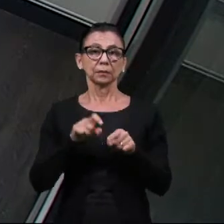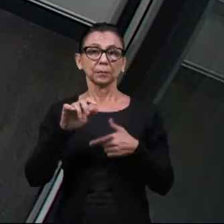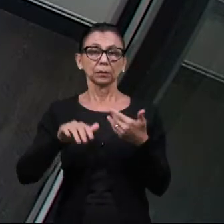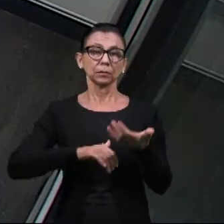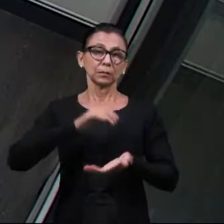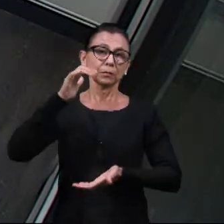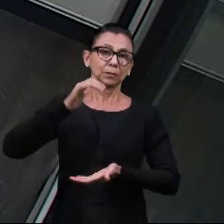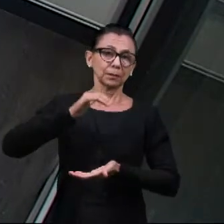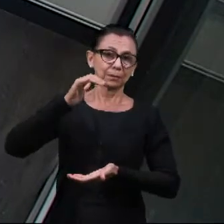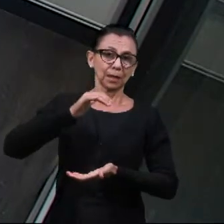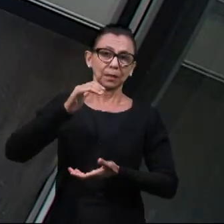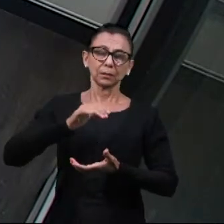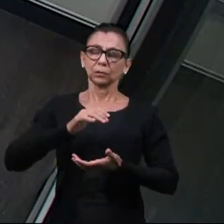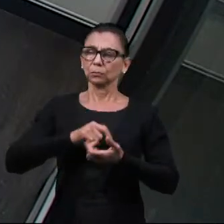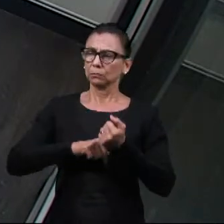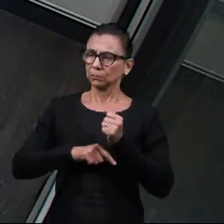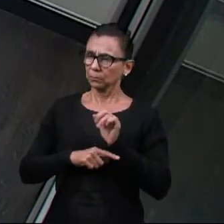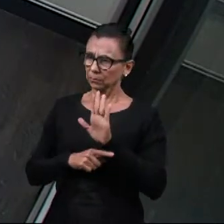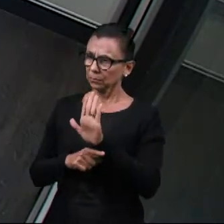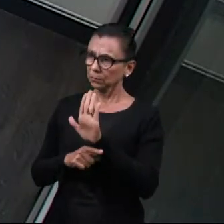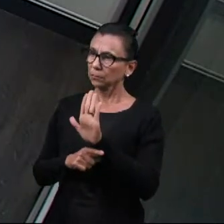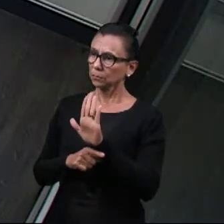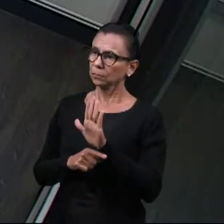forma ajudou nessa